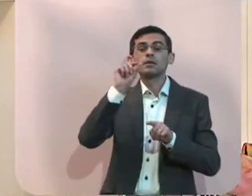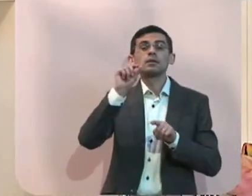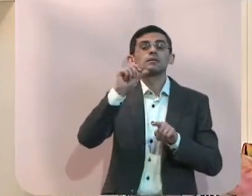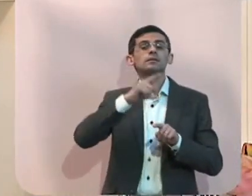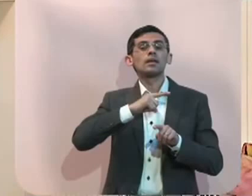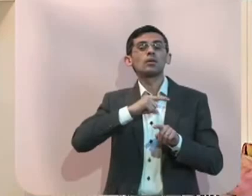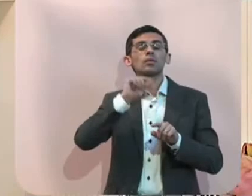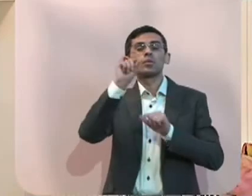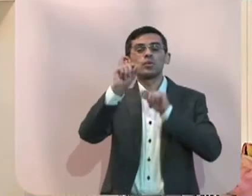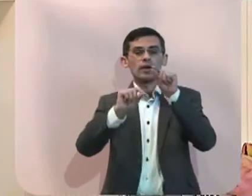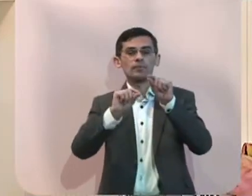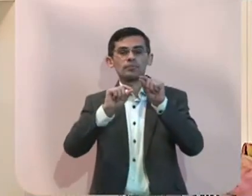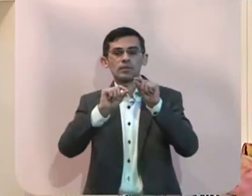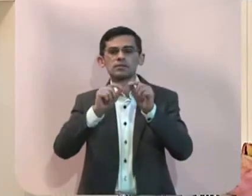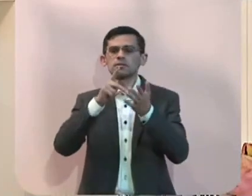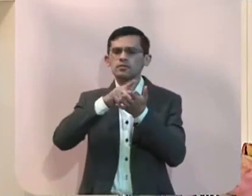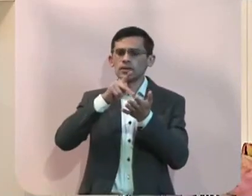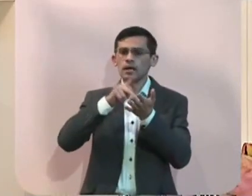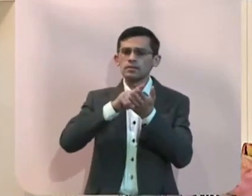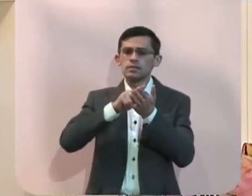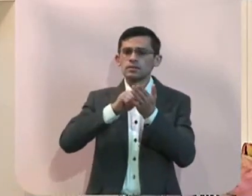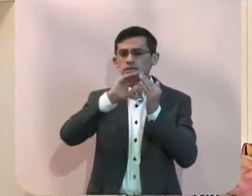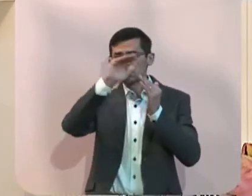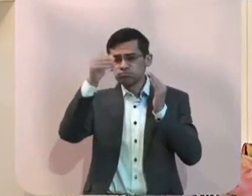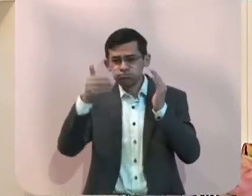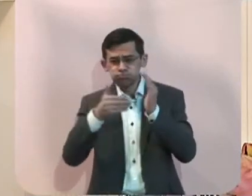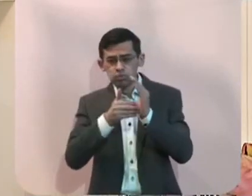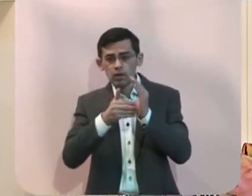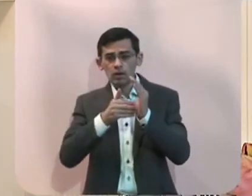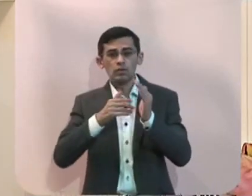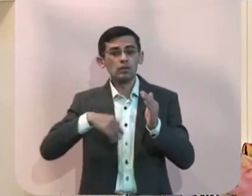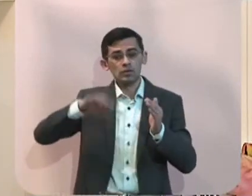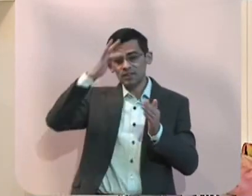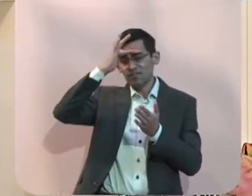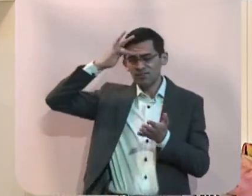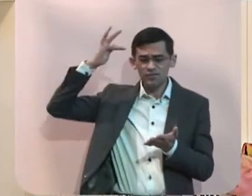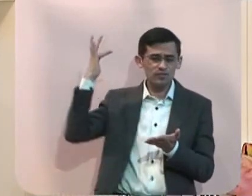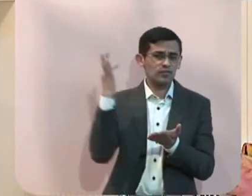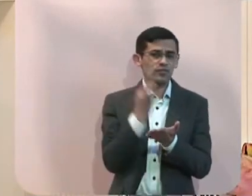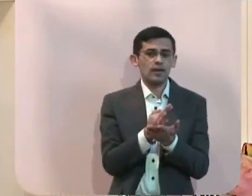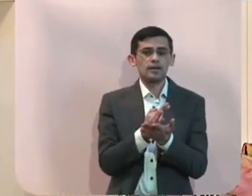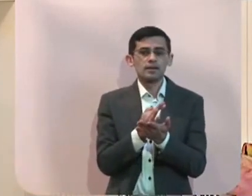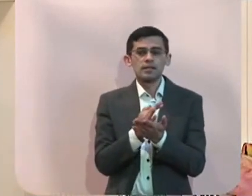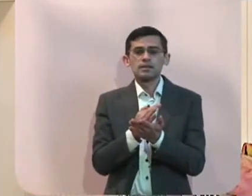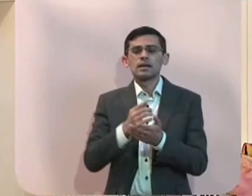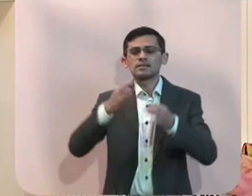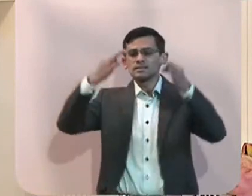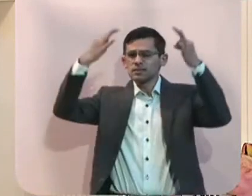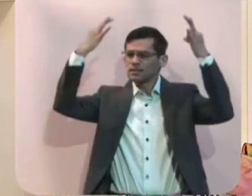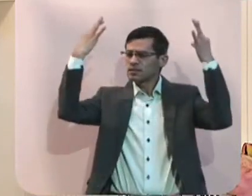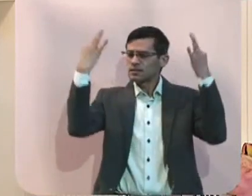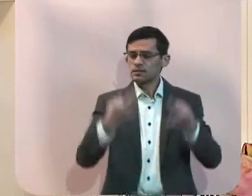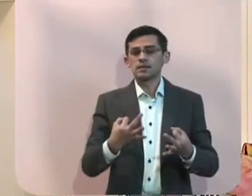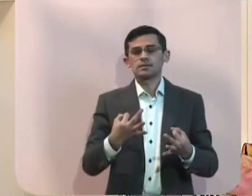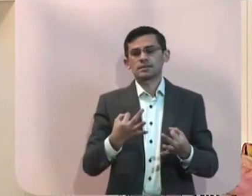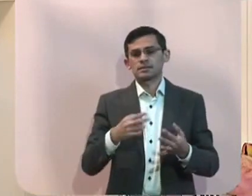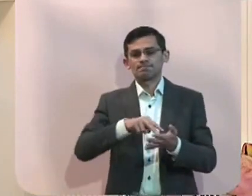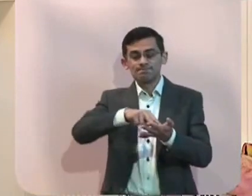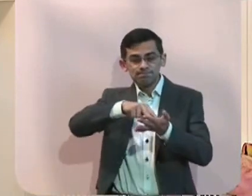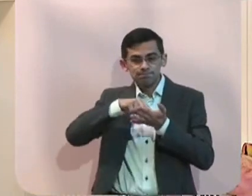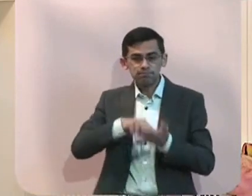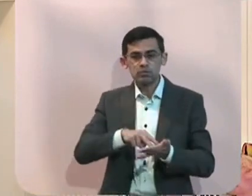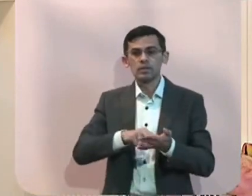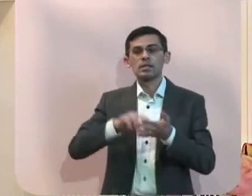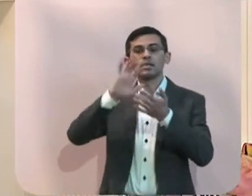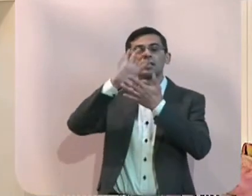uma ferramenta, uma alavanca que move tudo isso. É a nossa fé, é a nossa certeza inabalável que